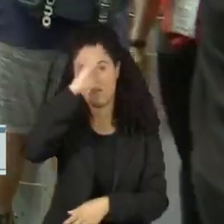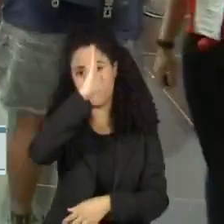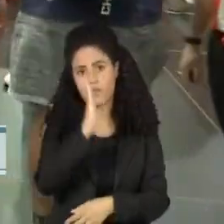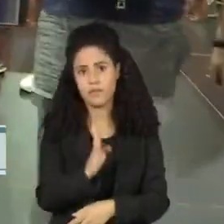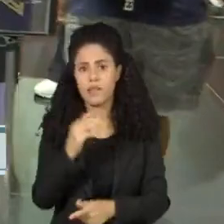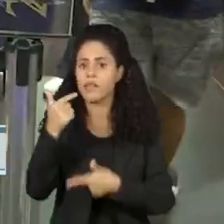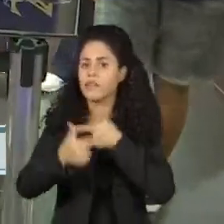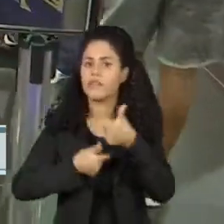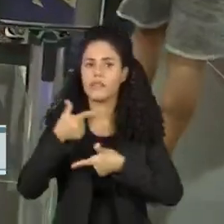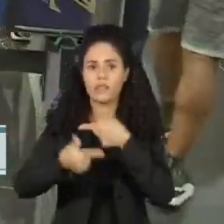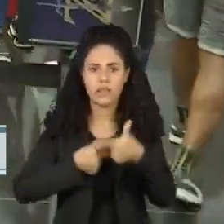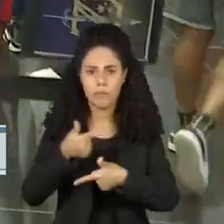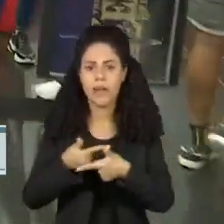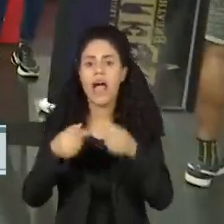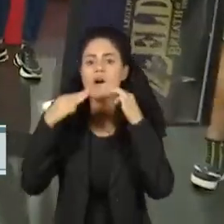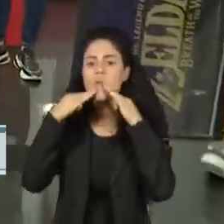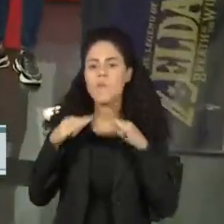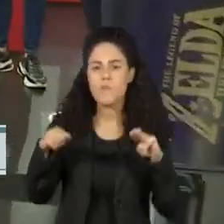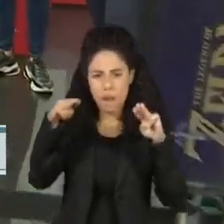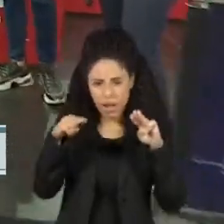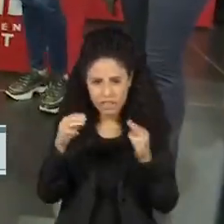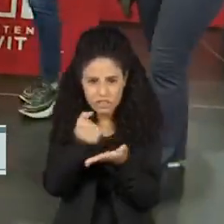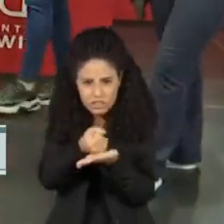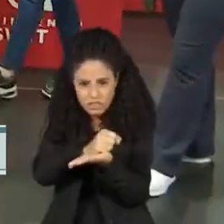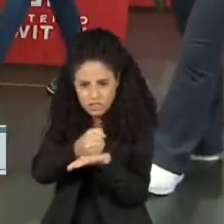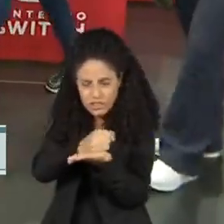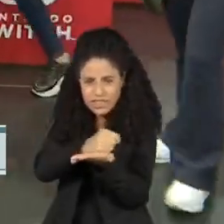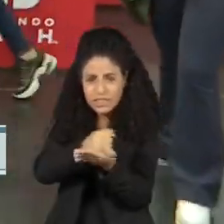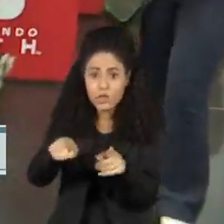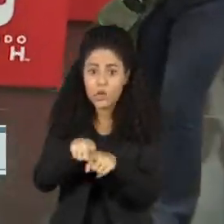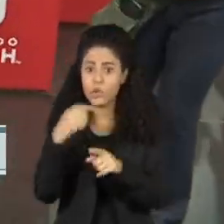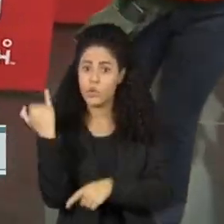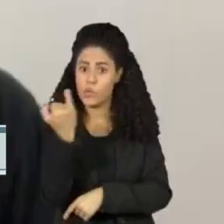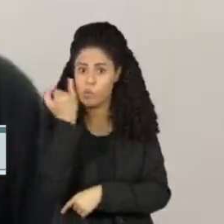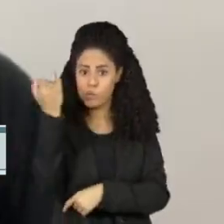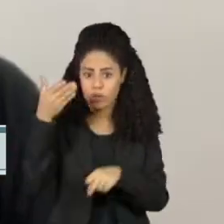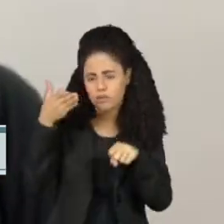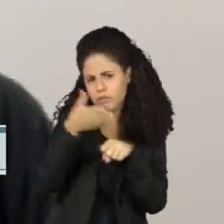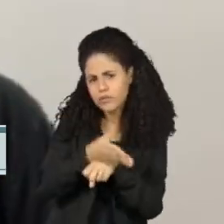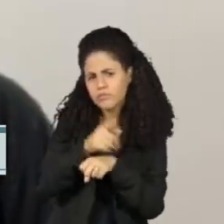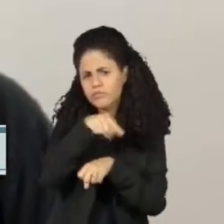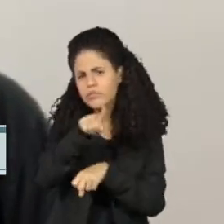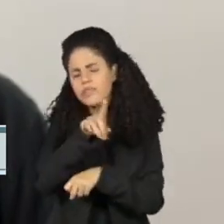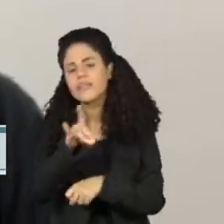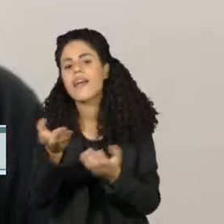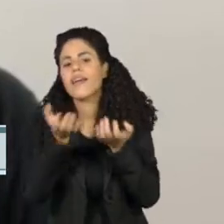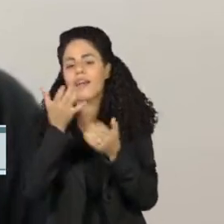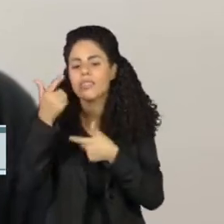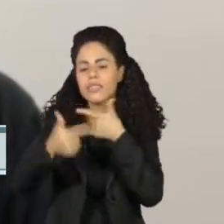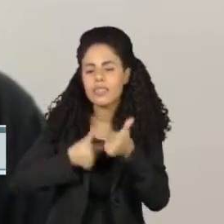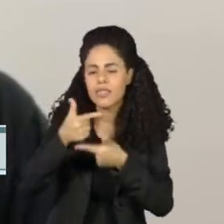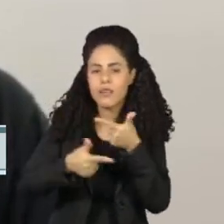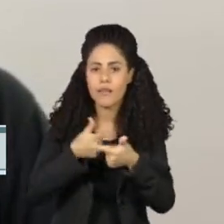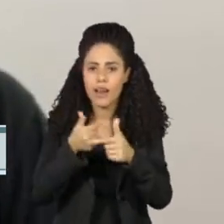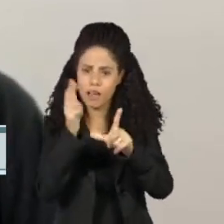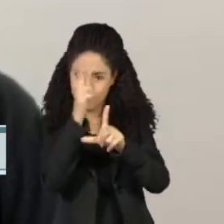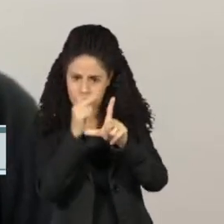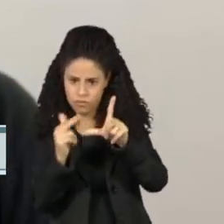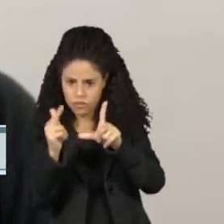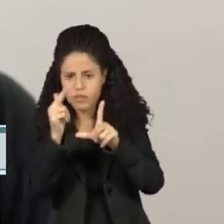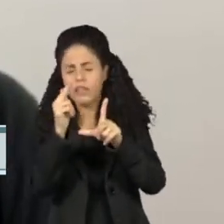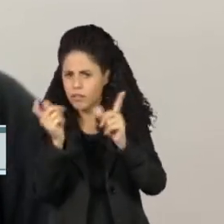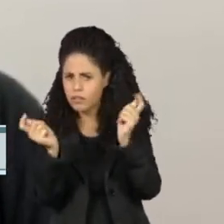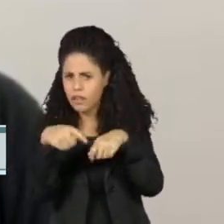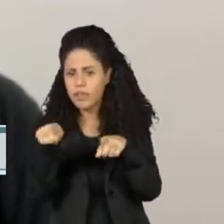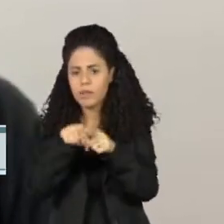é trabalhar com marketing de games e a terceira coisa muito importante hoje para entrar nesse mercado ou se você no caso quer trabalhar como game designer é